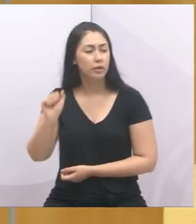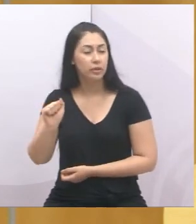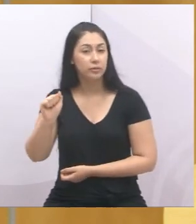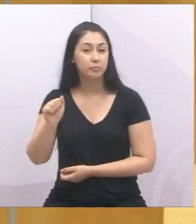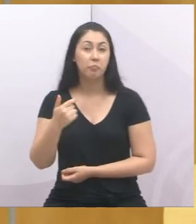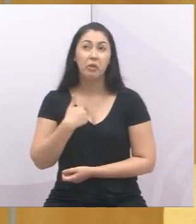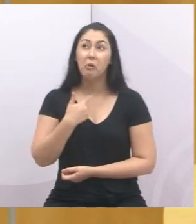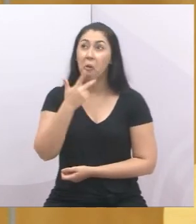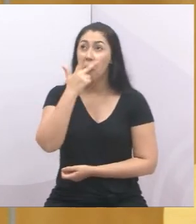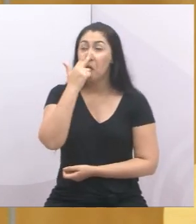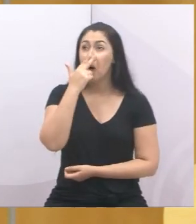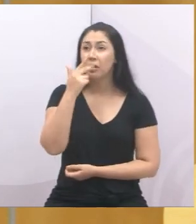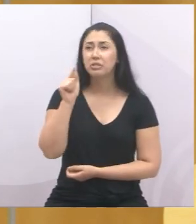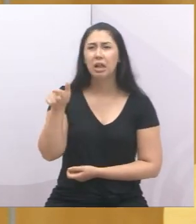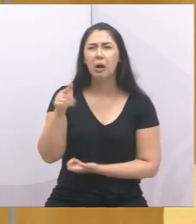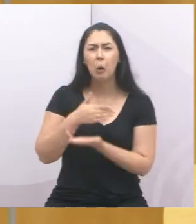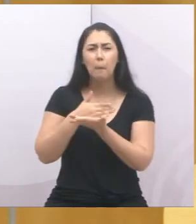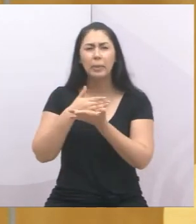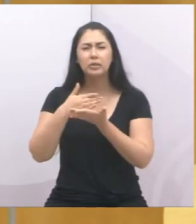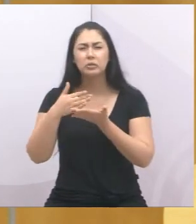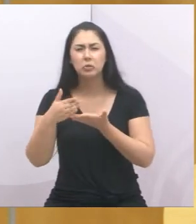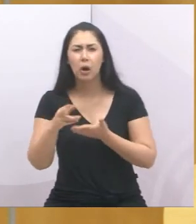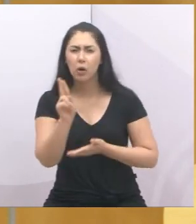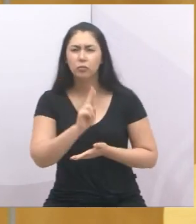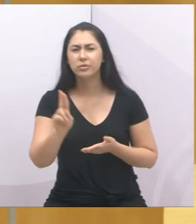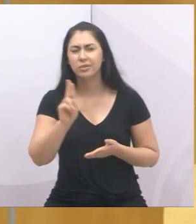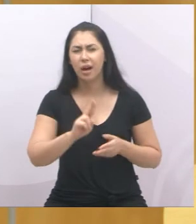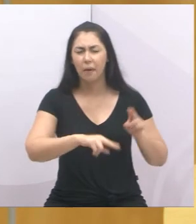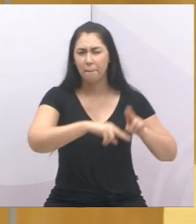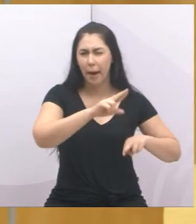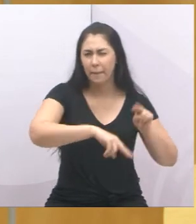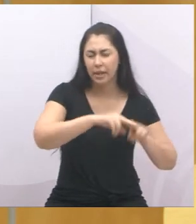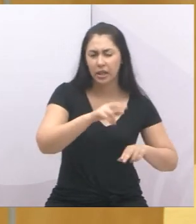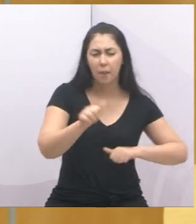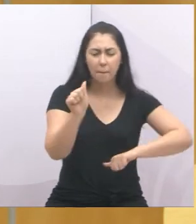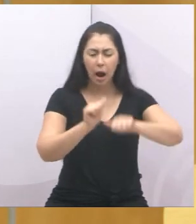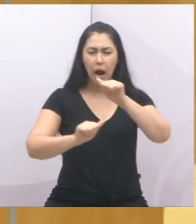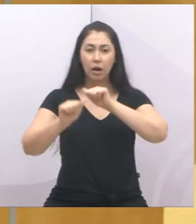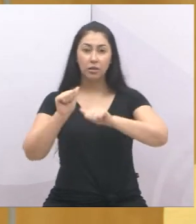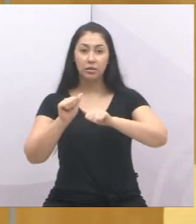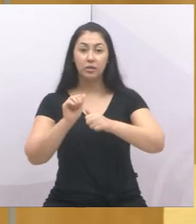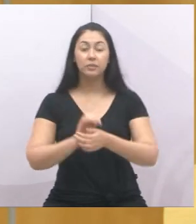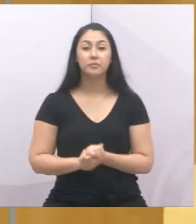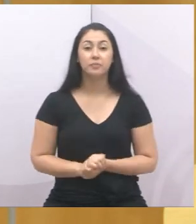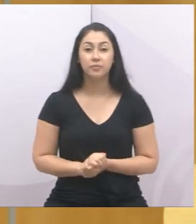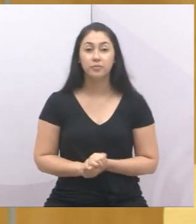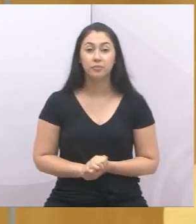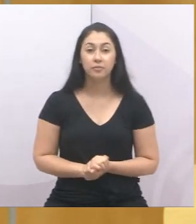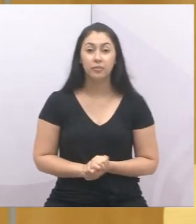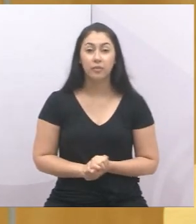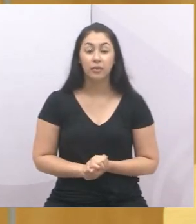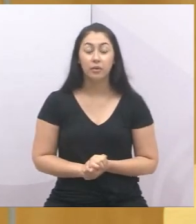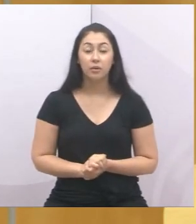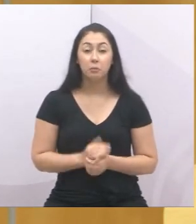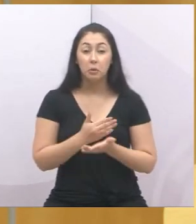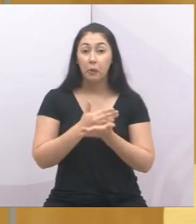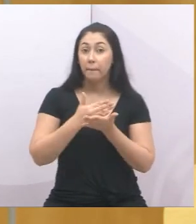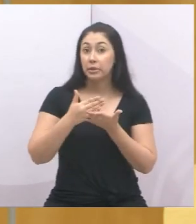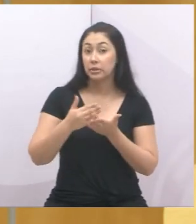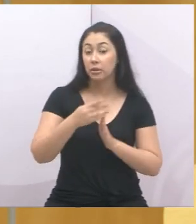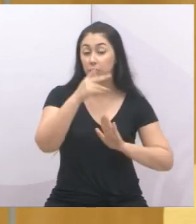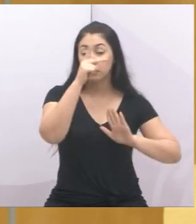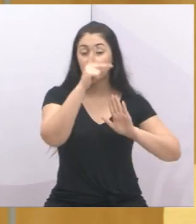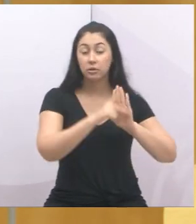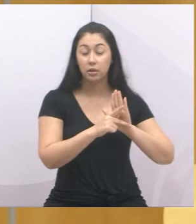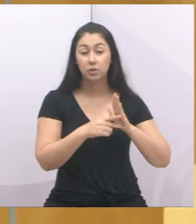de reciclagem de material em Jacareí foi organizada pelo Frei Vitório para o início desse projeto que